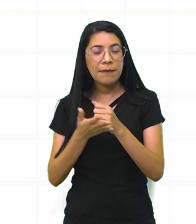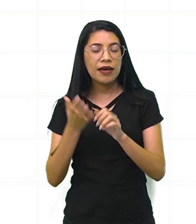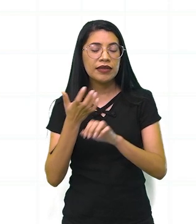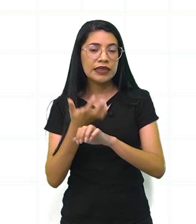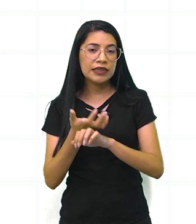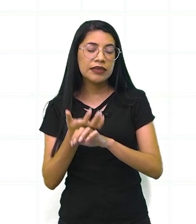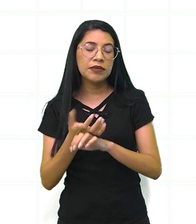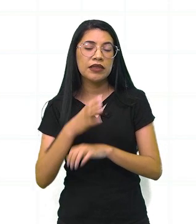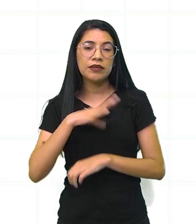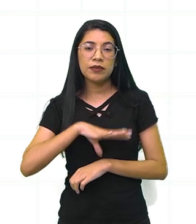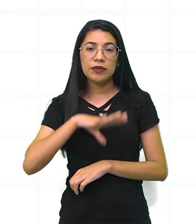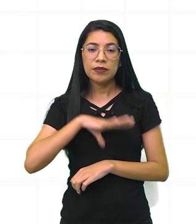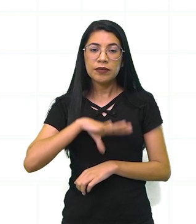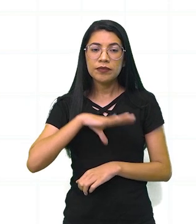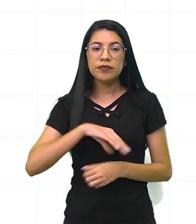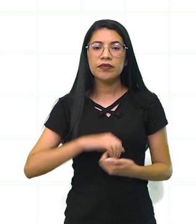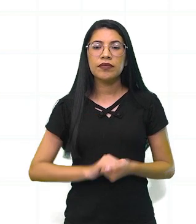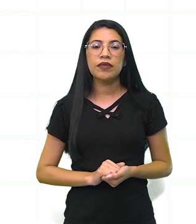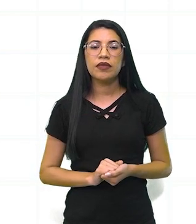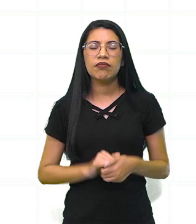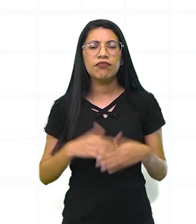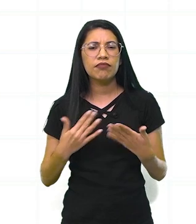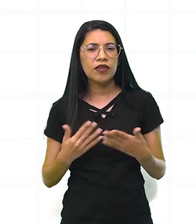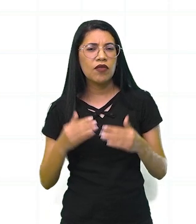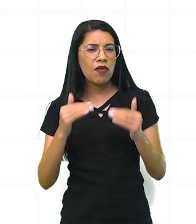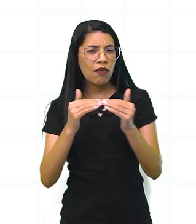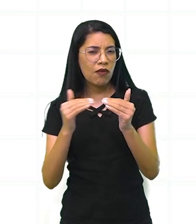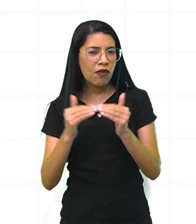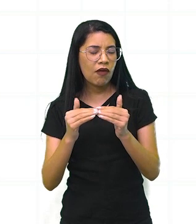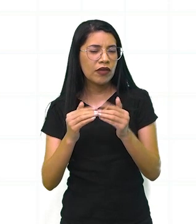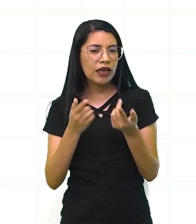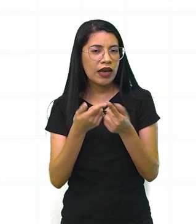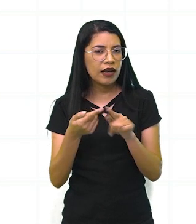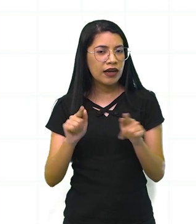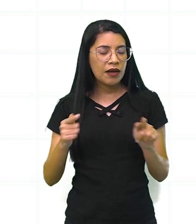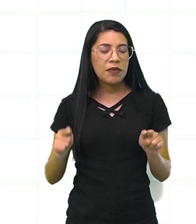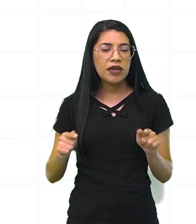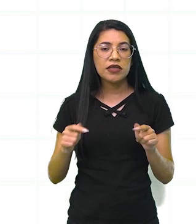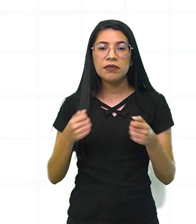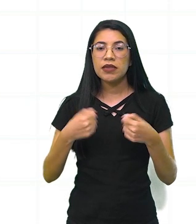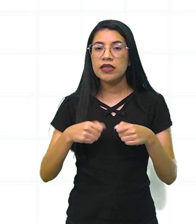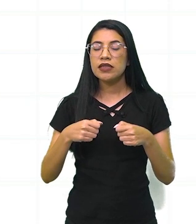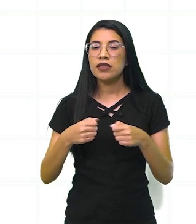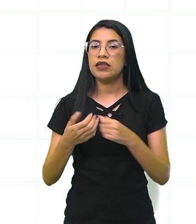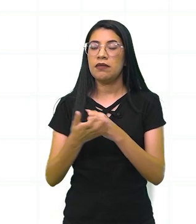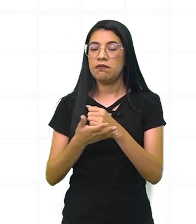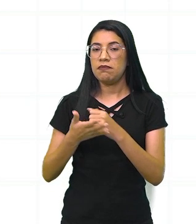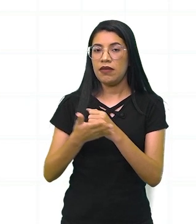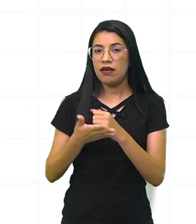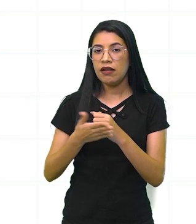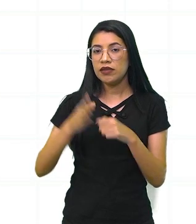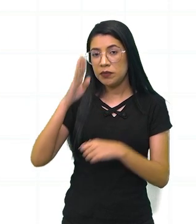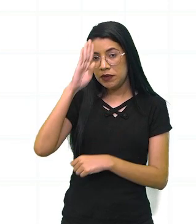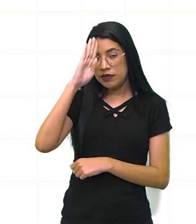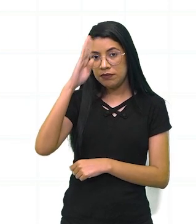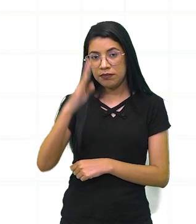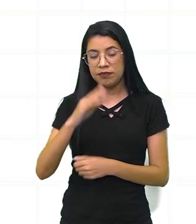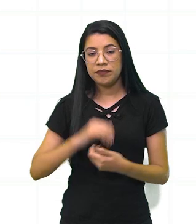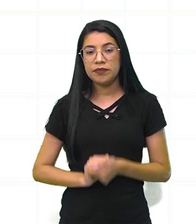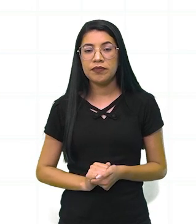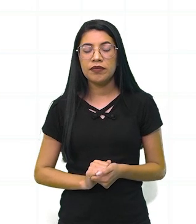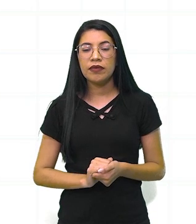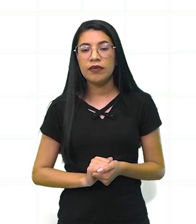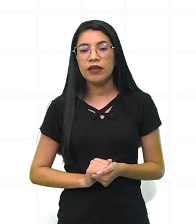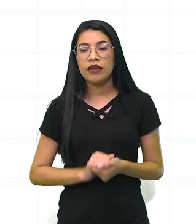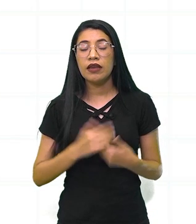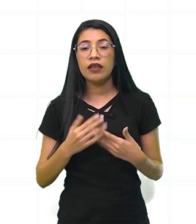língua portuguesa será gente que a gramática ela tem que ser aí o mais essencial nesse sentido o o